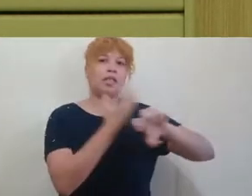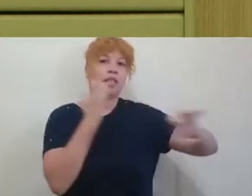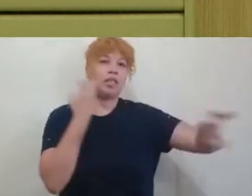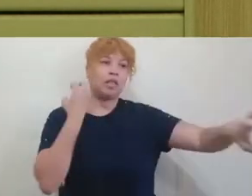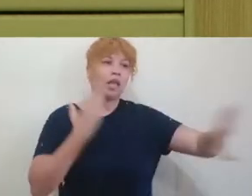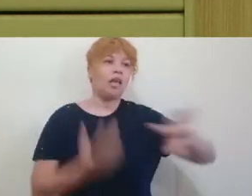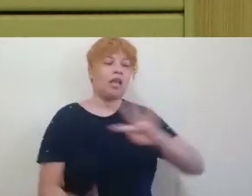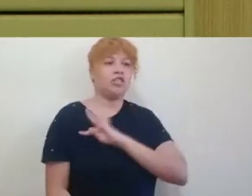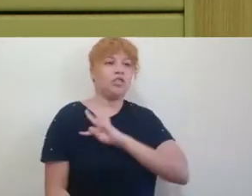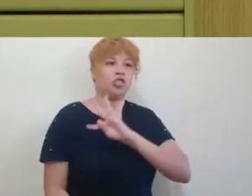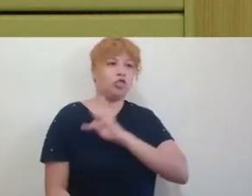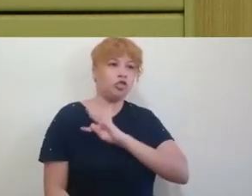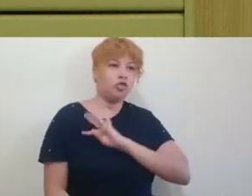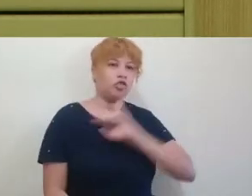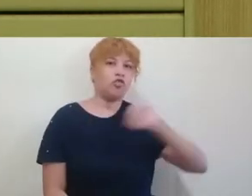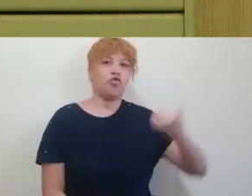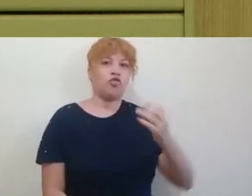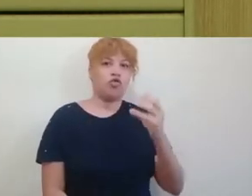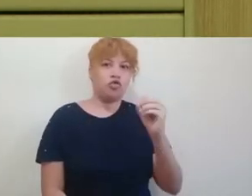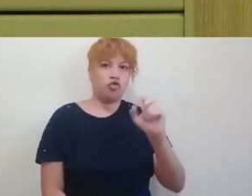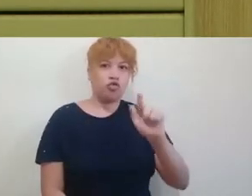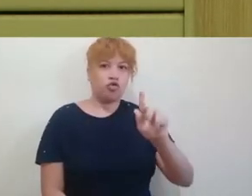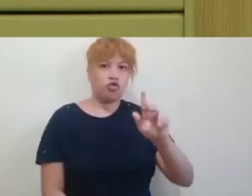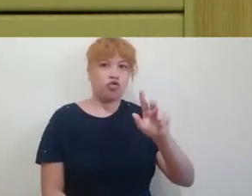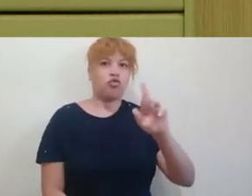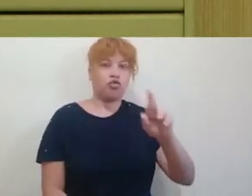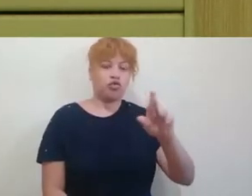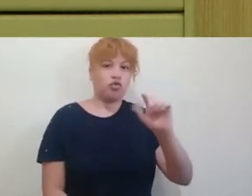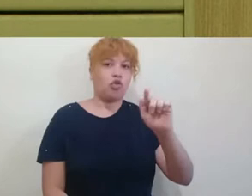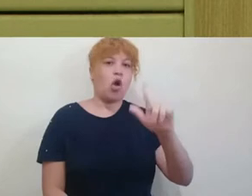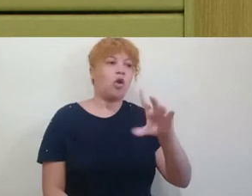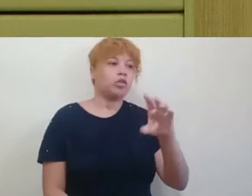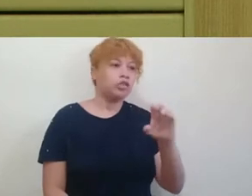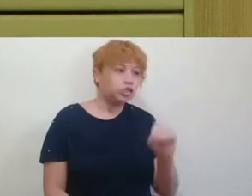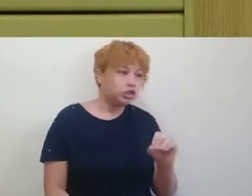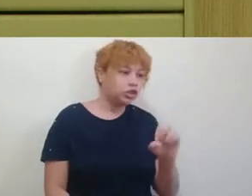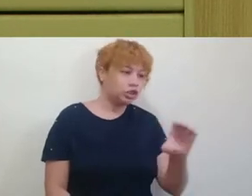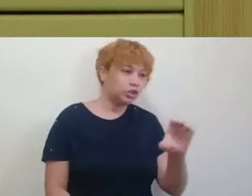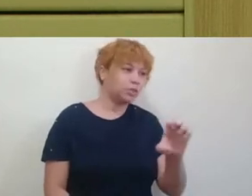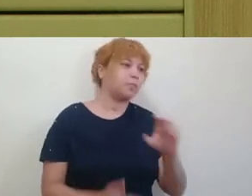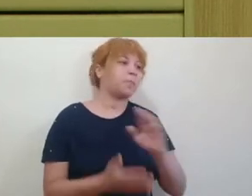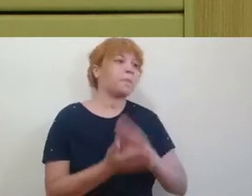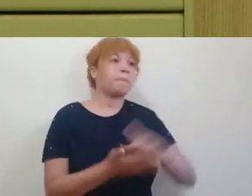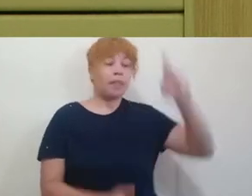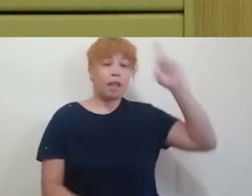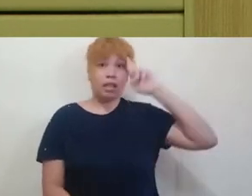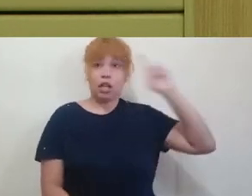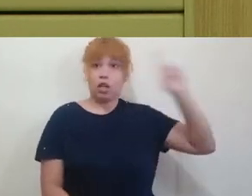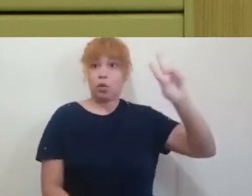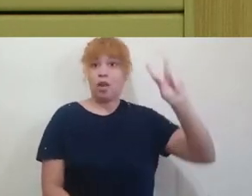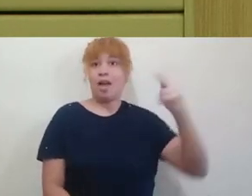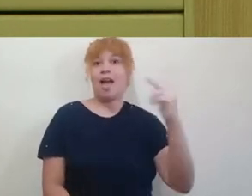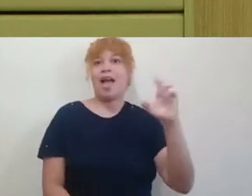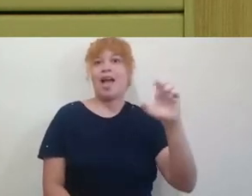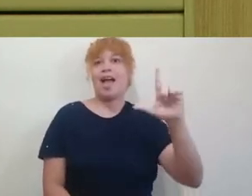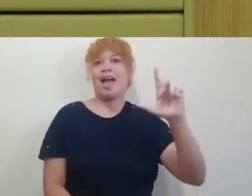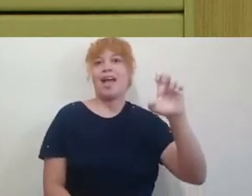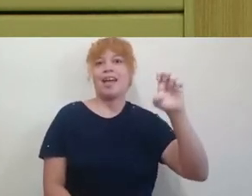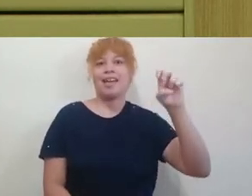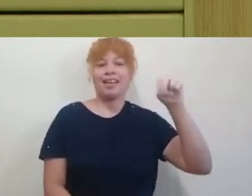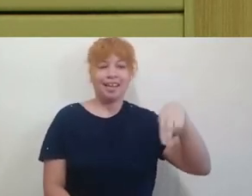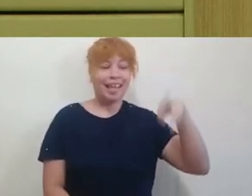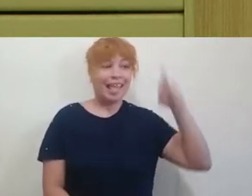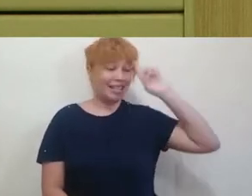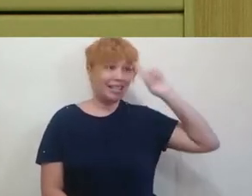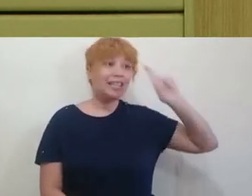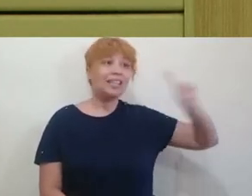sociedade pernambucana e brasileira, gostaria de dizer que é com muito prazer que eu vos falo, que eu agradeço